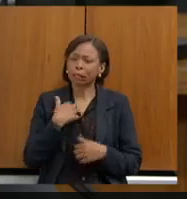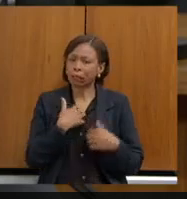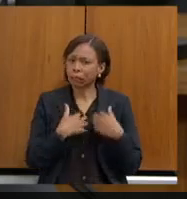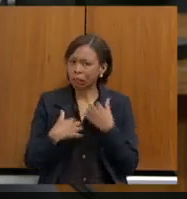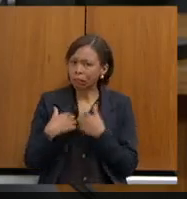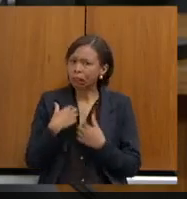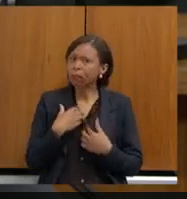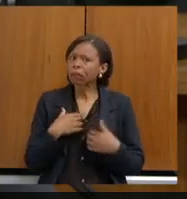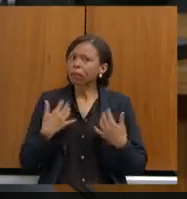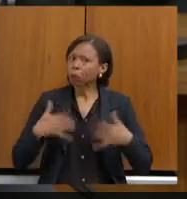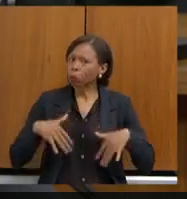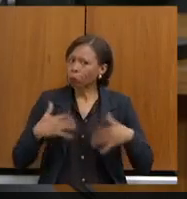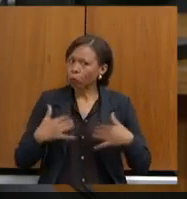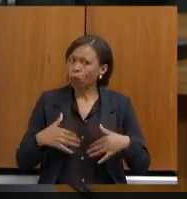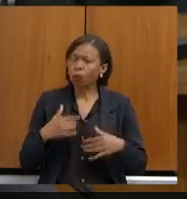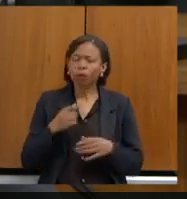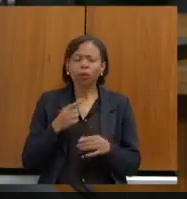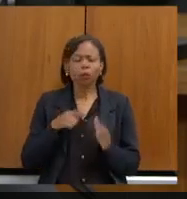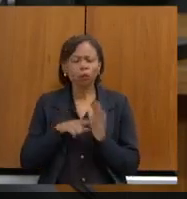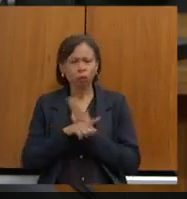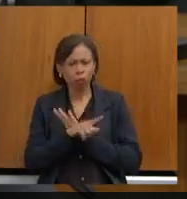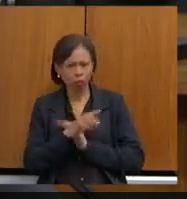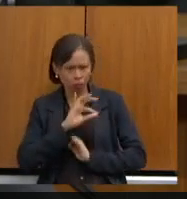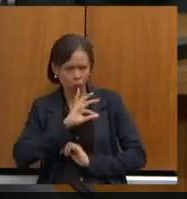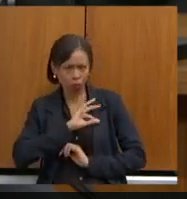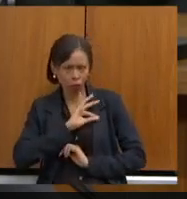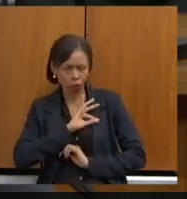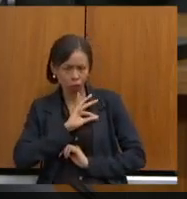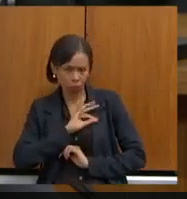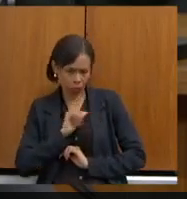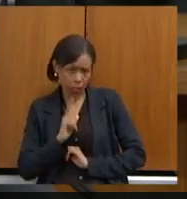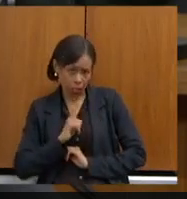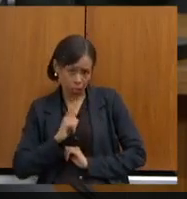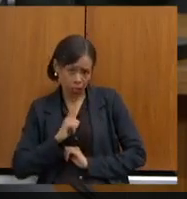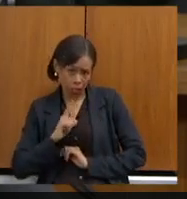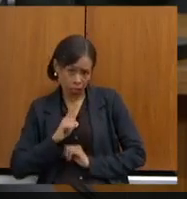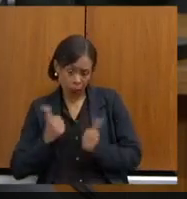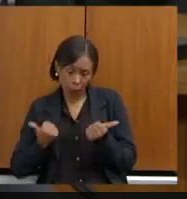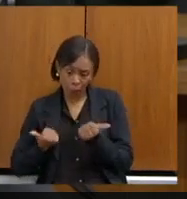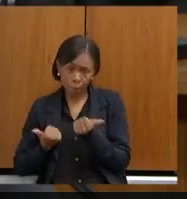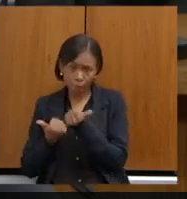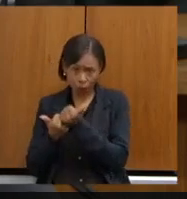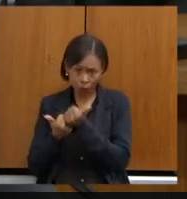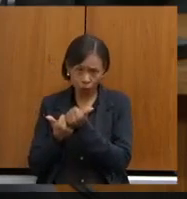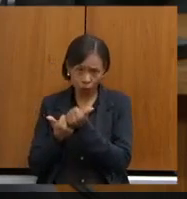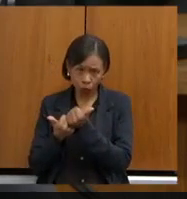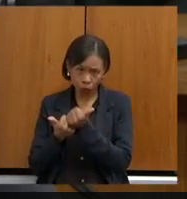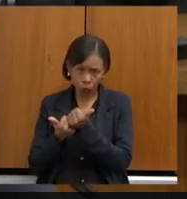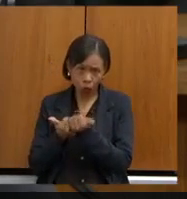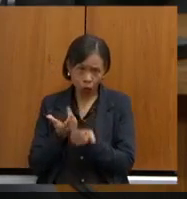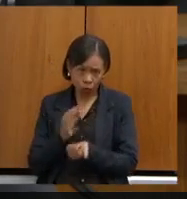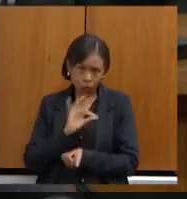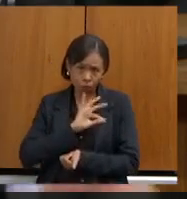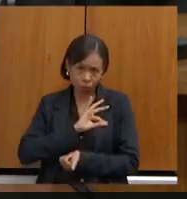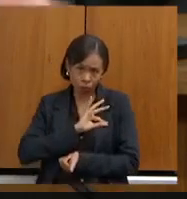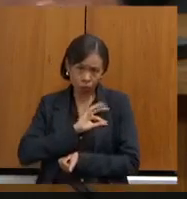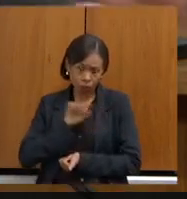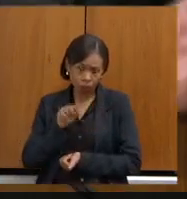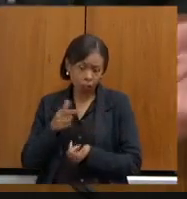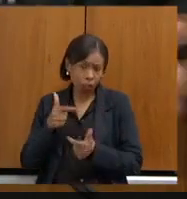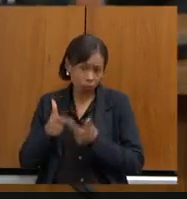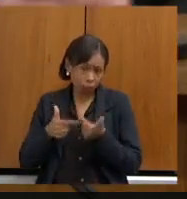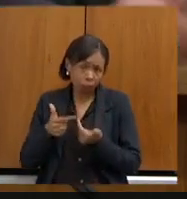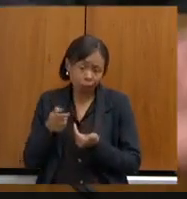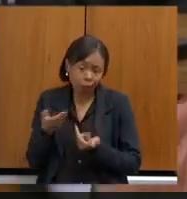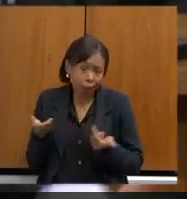para conseguir eu queria saber se a polícia tem um espaço assim de apoio para os nossos policiais quando eles têm essa necessidade